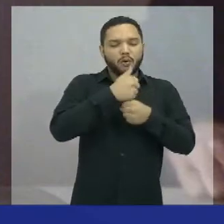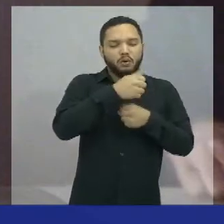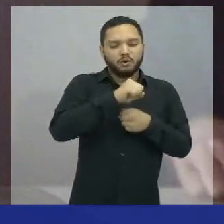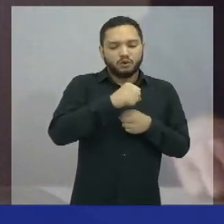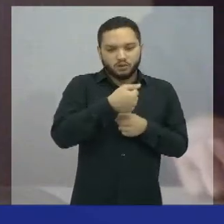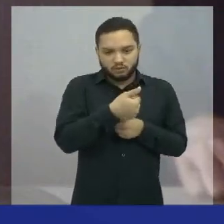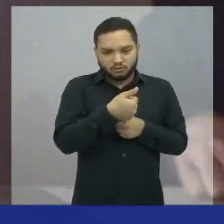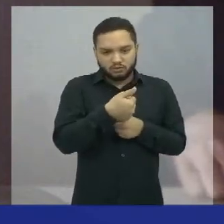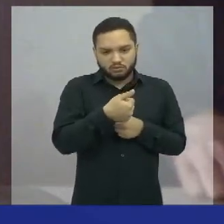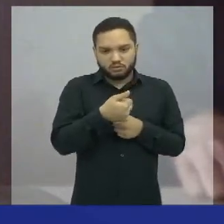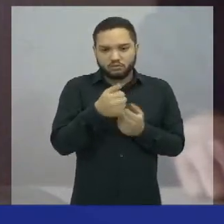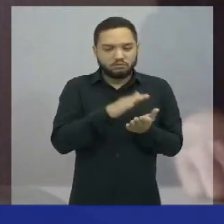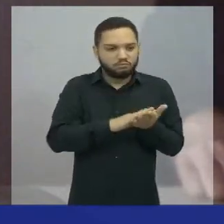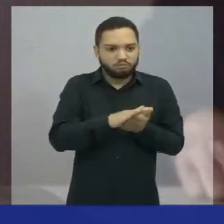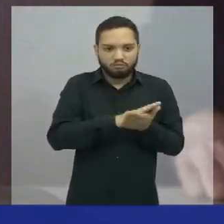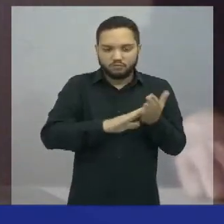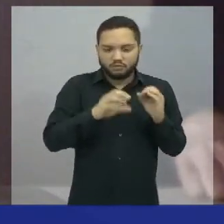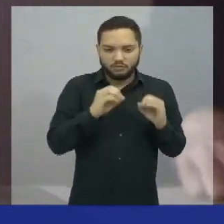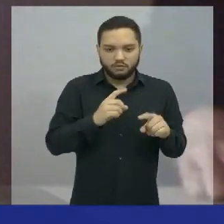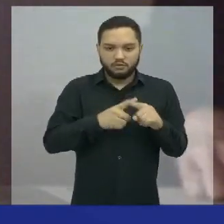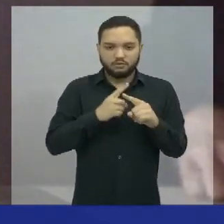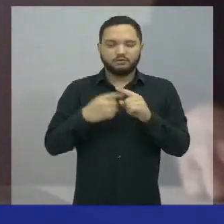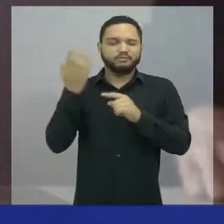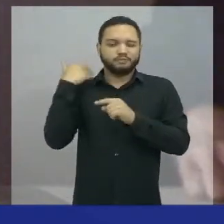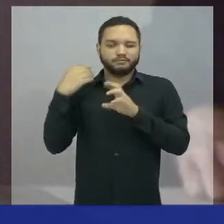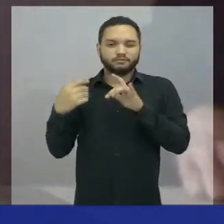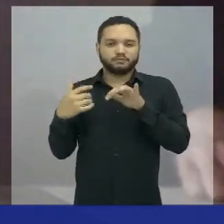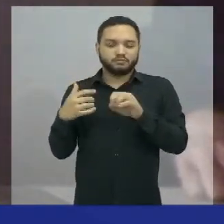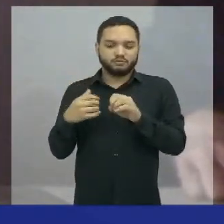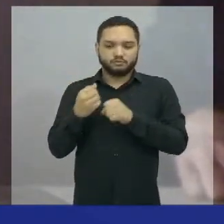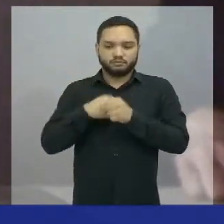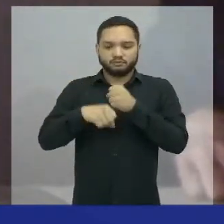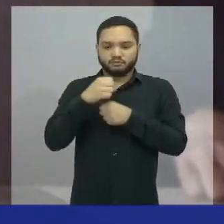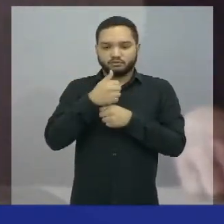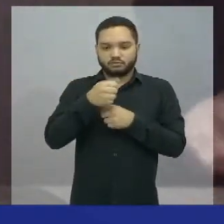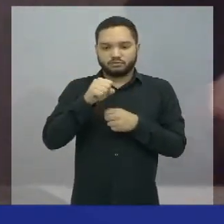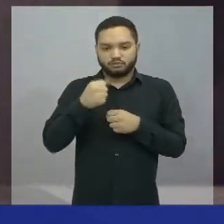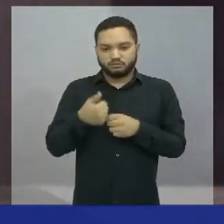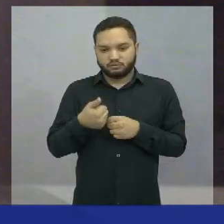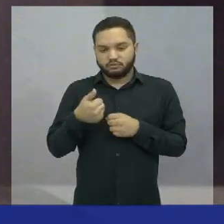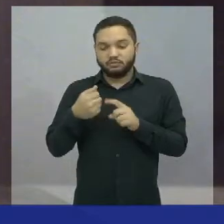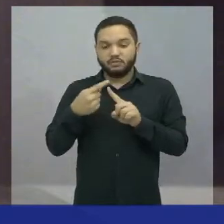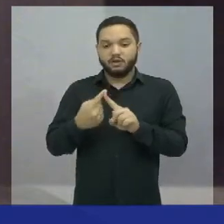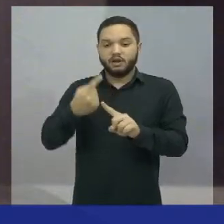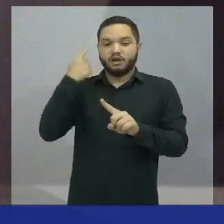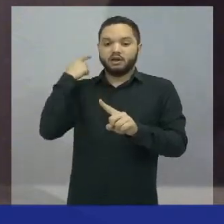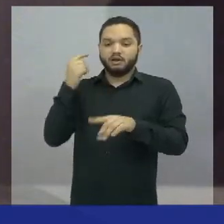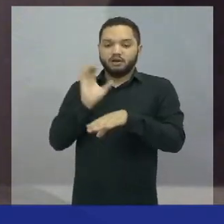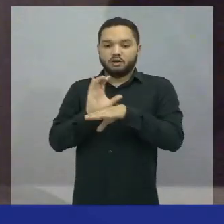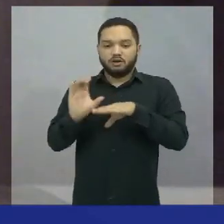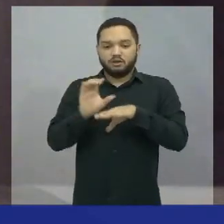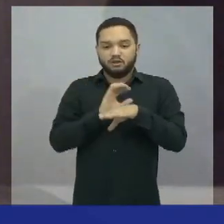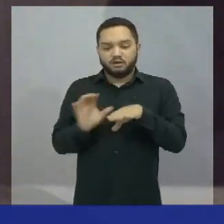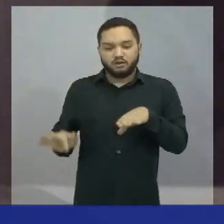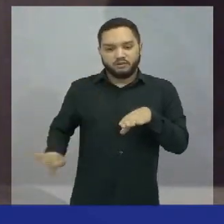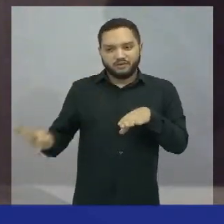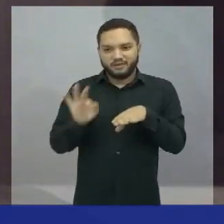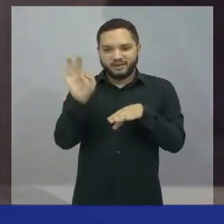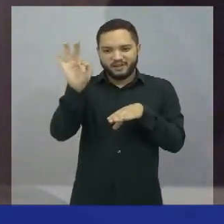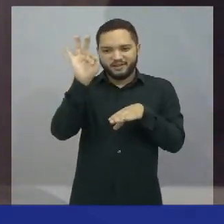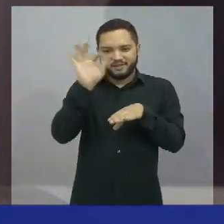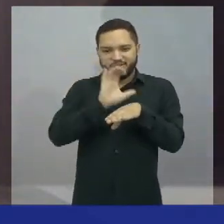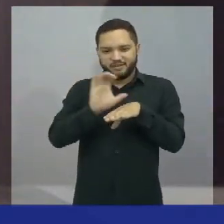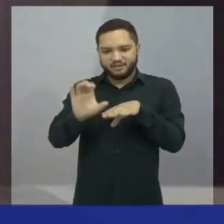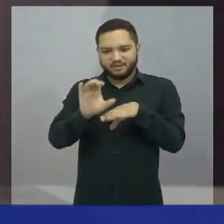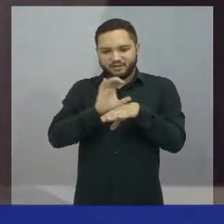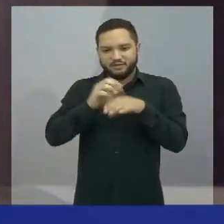disse nada. Por quê? O código de 81 ele é anterior à Constituição Federal. Então, a Constituição